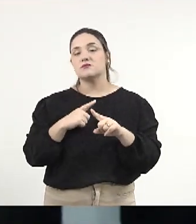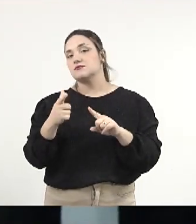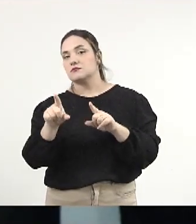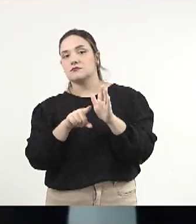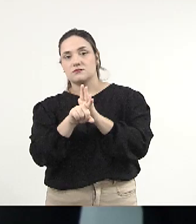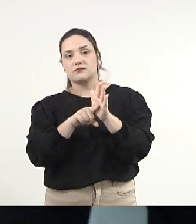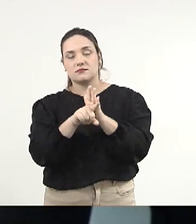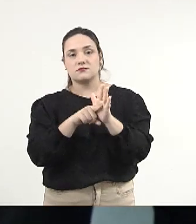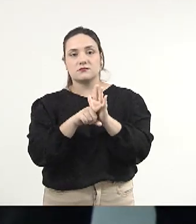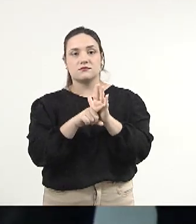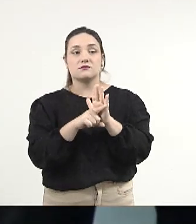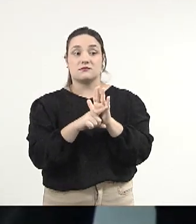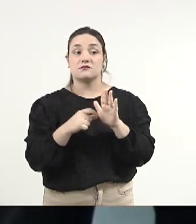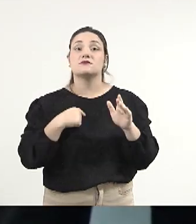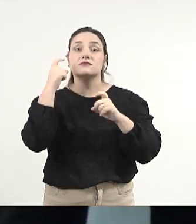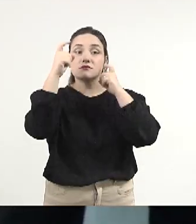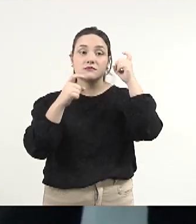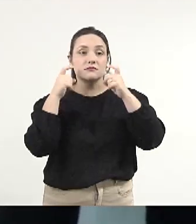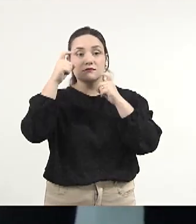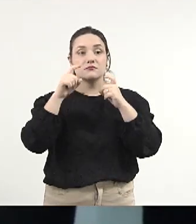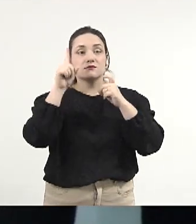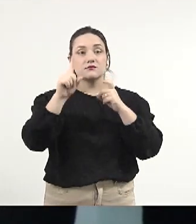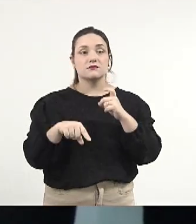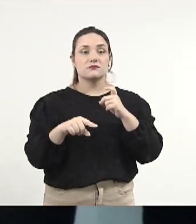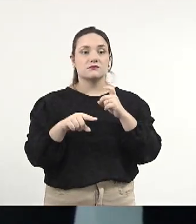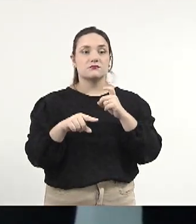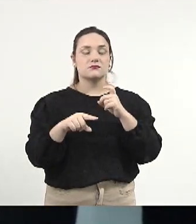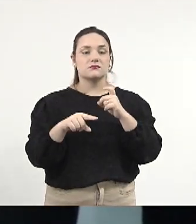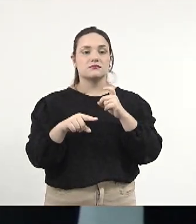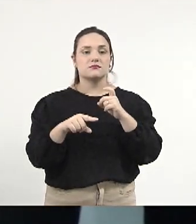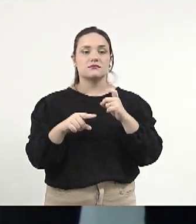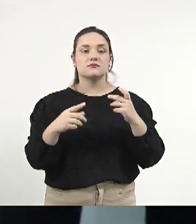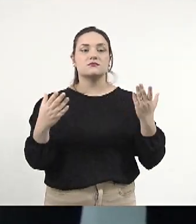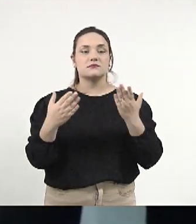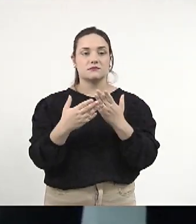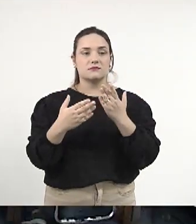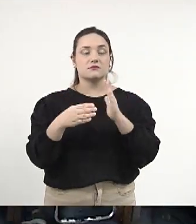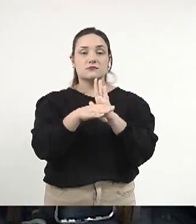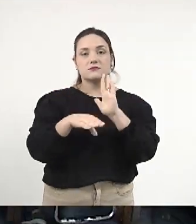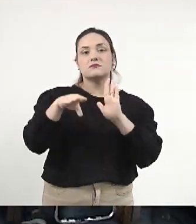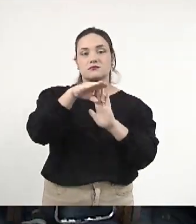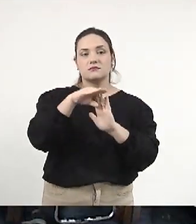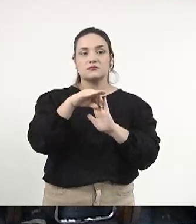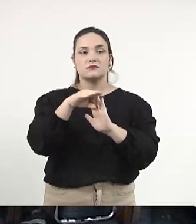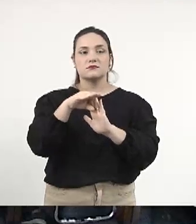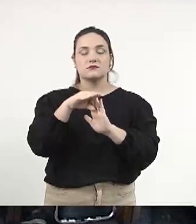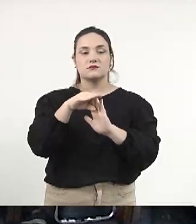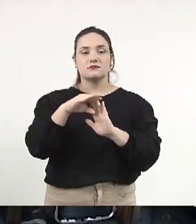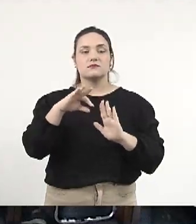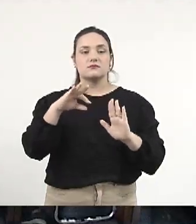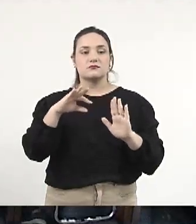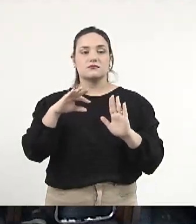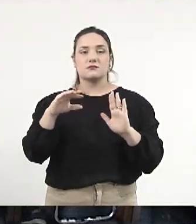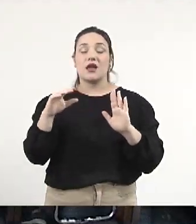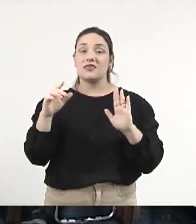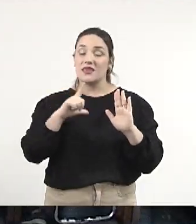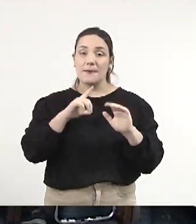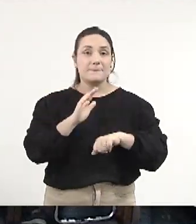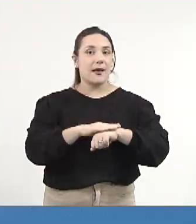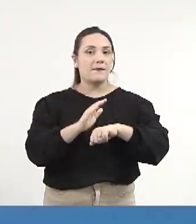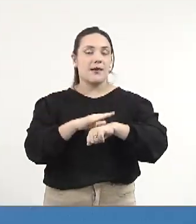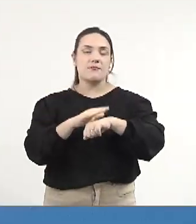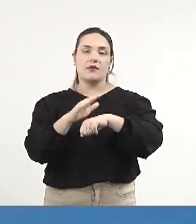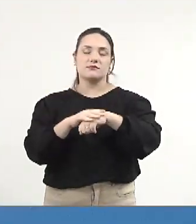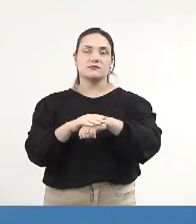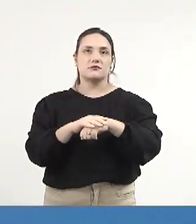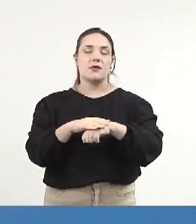deputado Pedro Kemp, que me preocupa muito, que é o aumento. Nós temos, visivelmente, um aumento de crianças